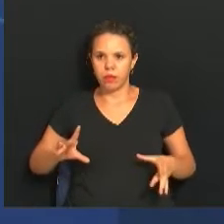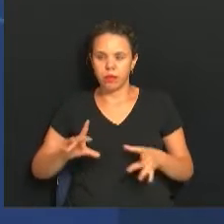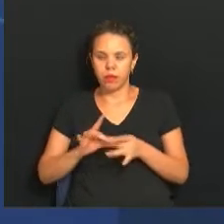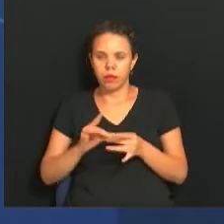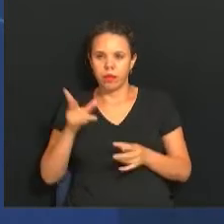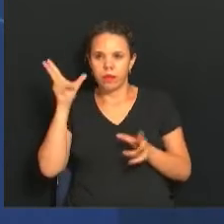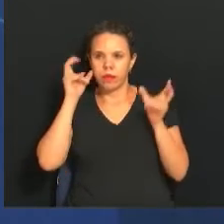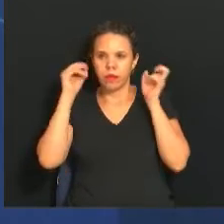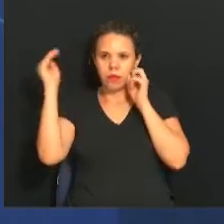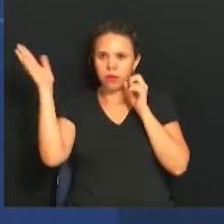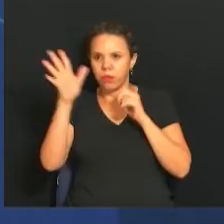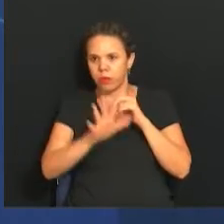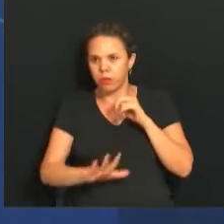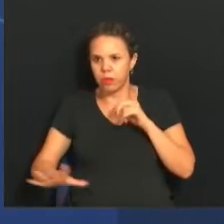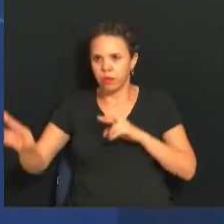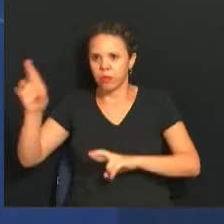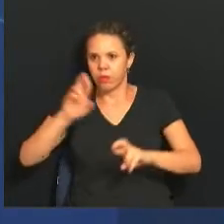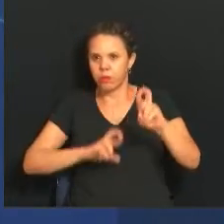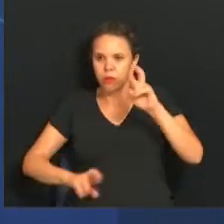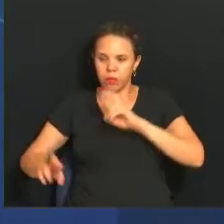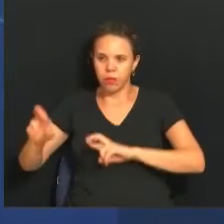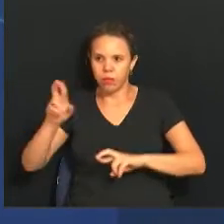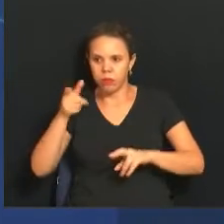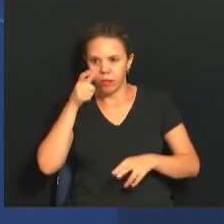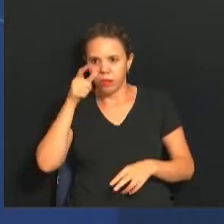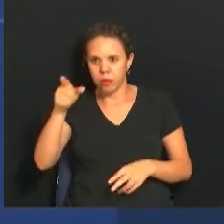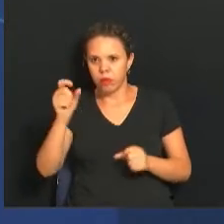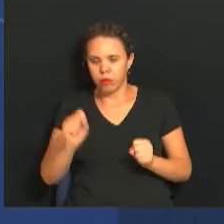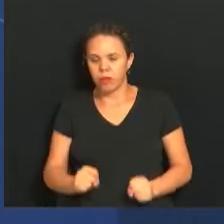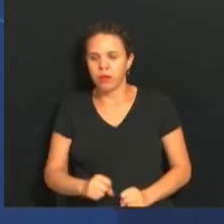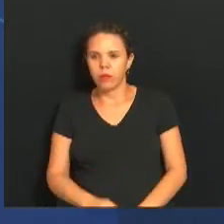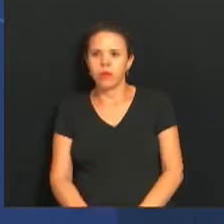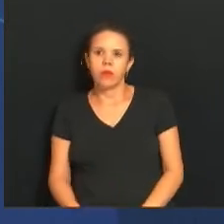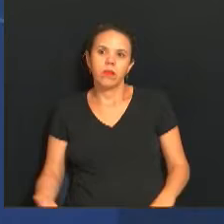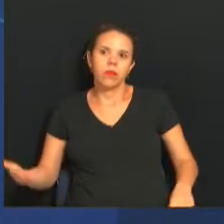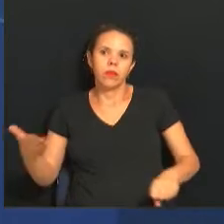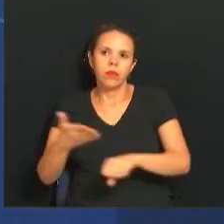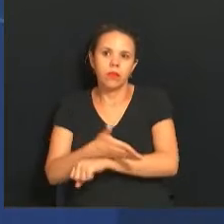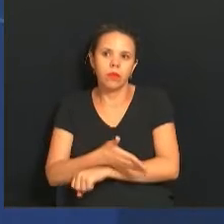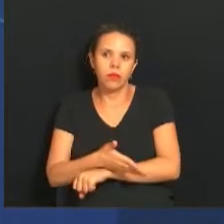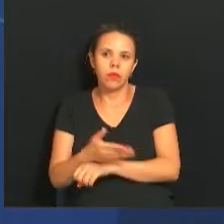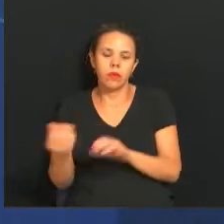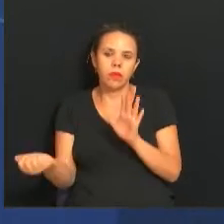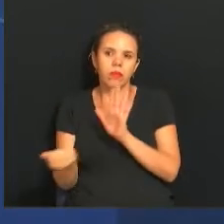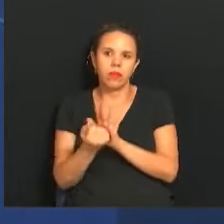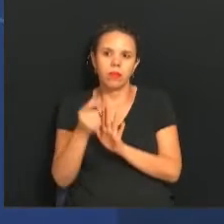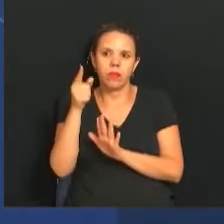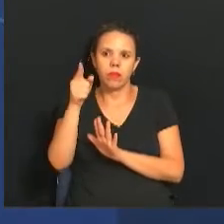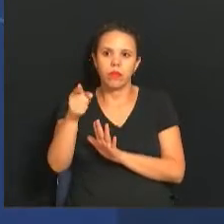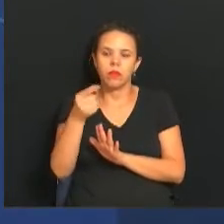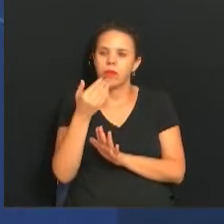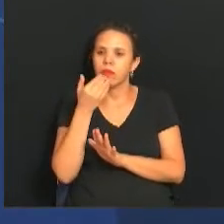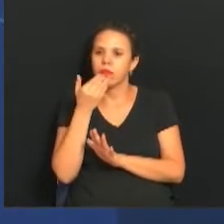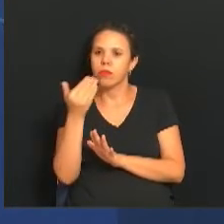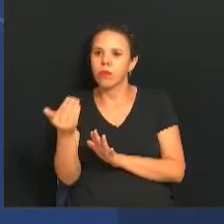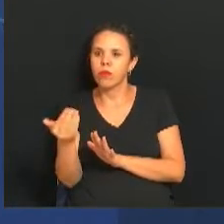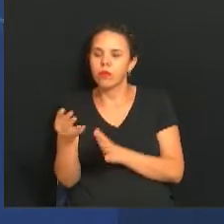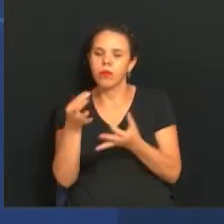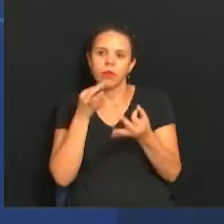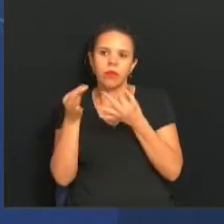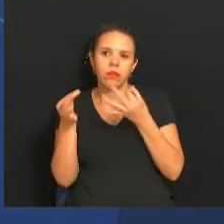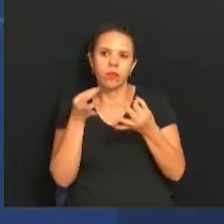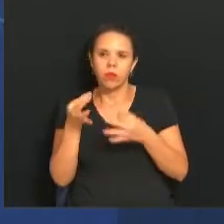do Brasil. Confira agora como você pode acessar e registrar o seu pedido,